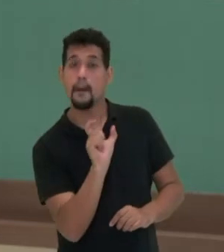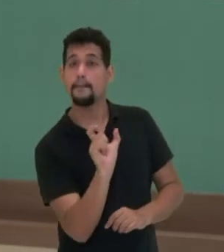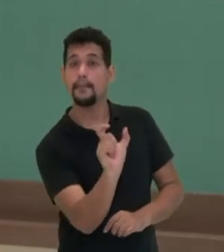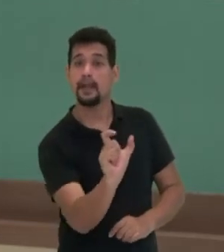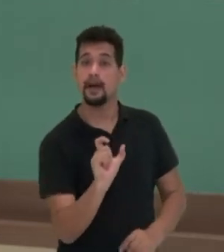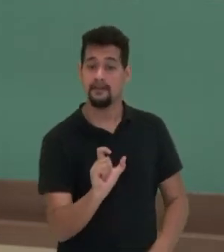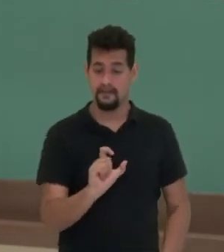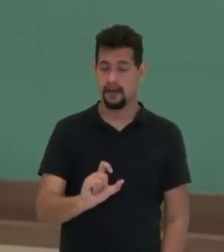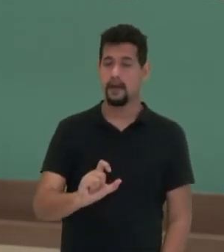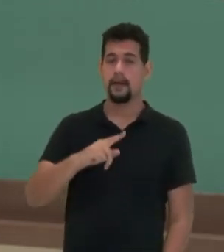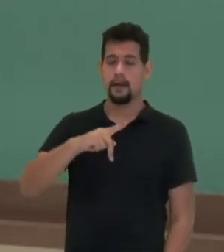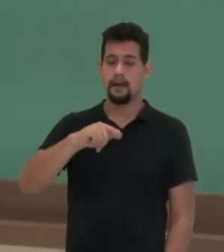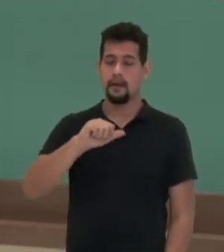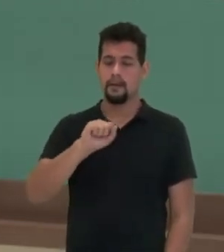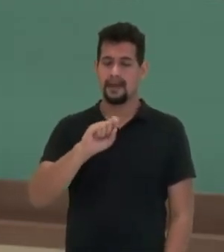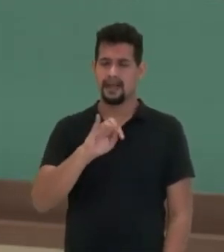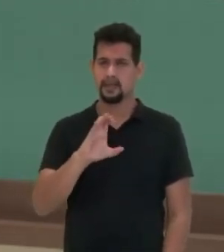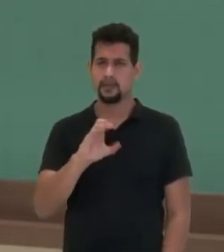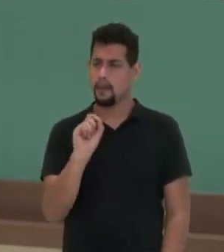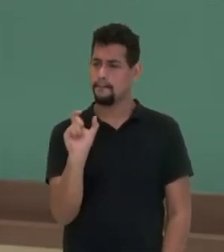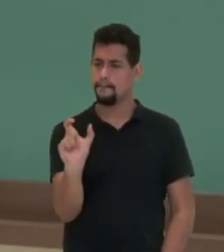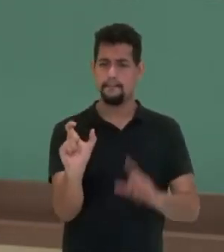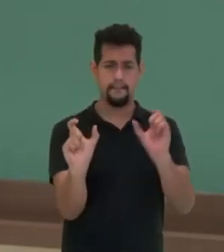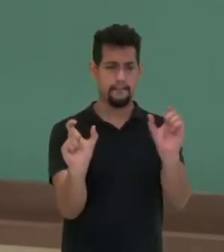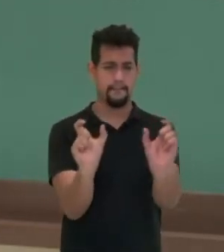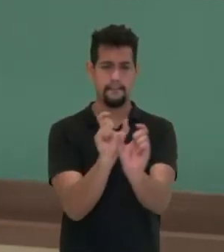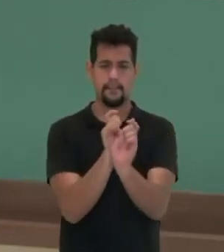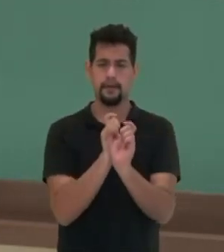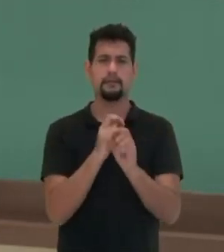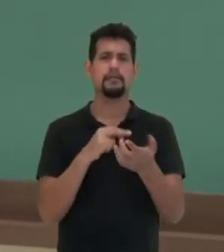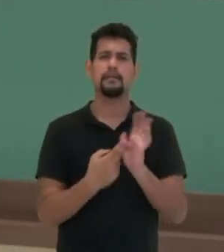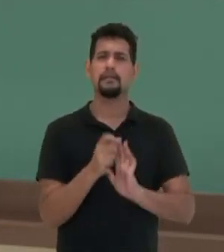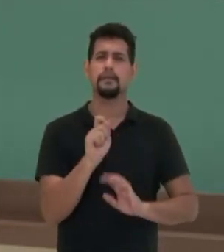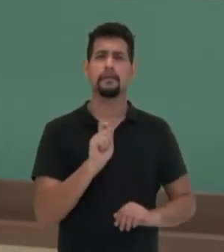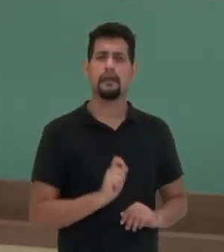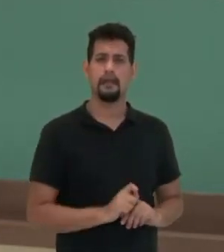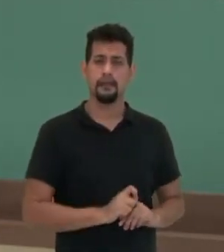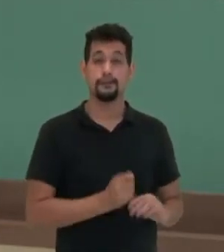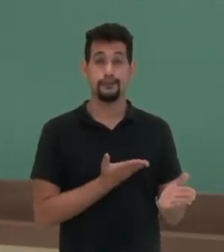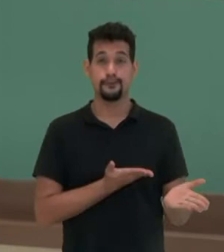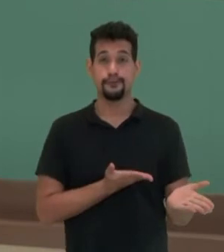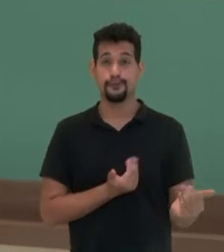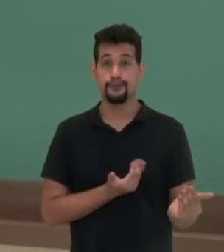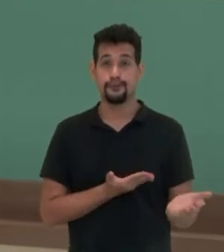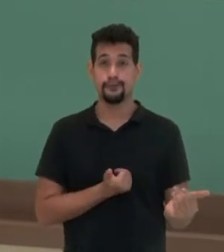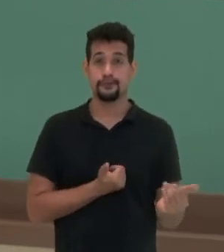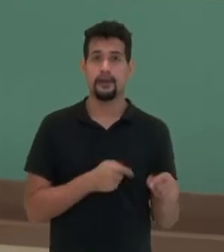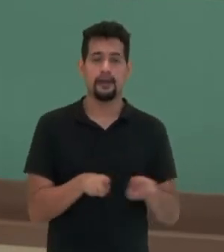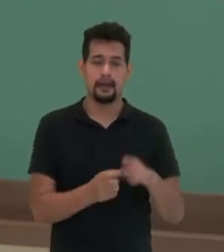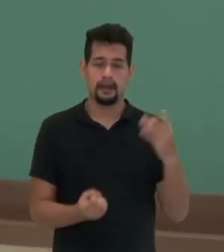blasto acompanhado de outra palavra, blasto significa jovem e que produz alguma coisa.